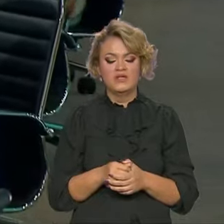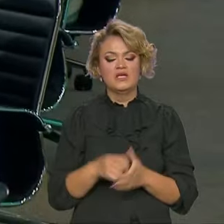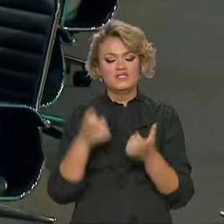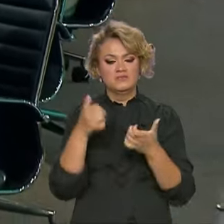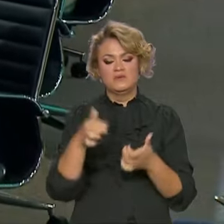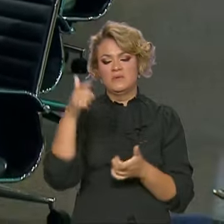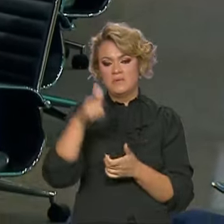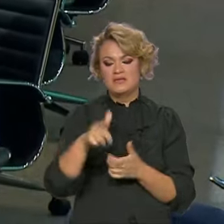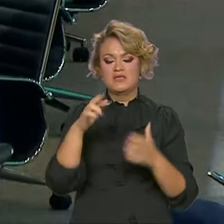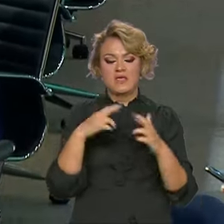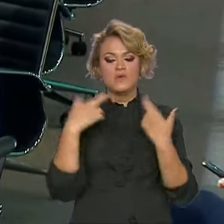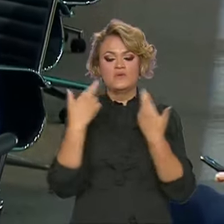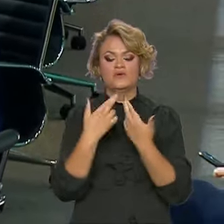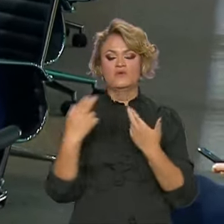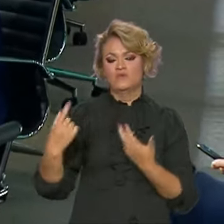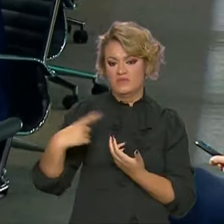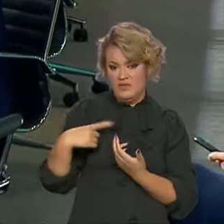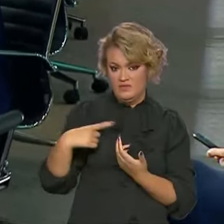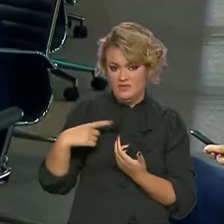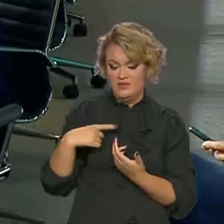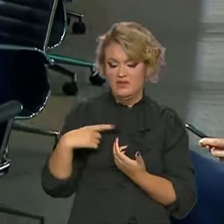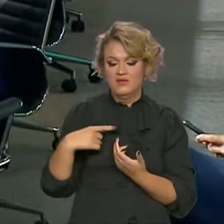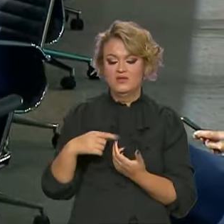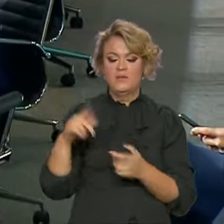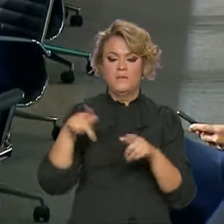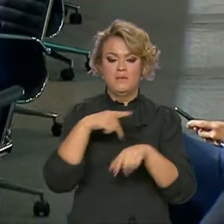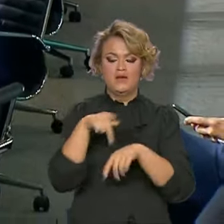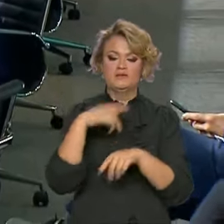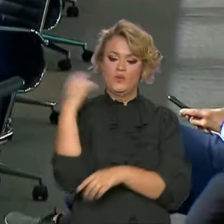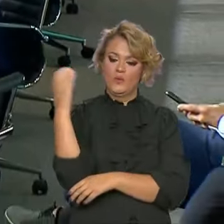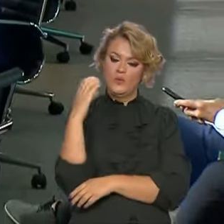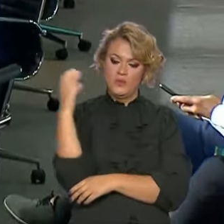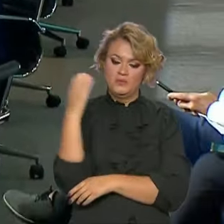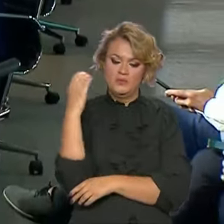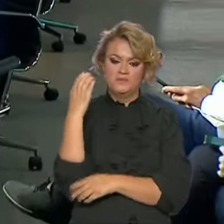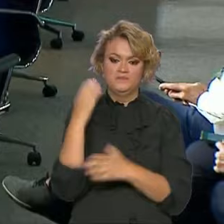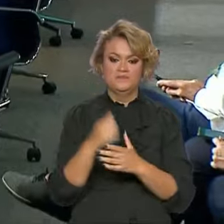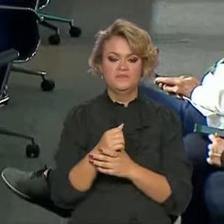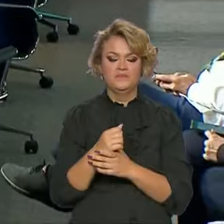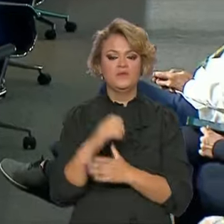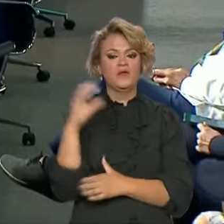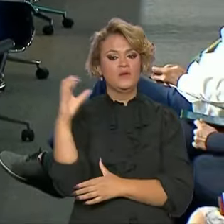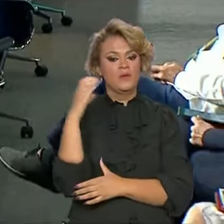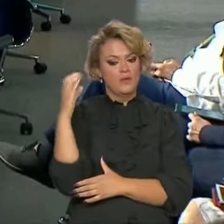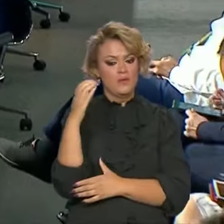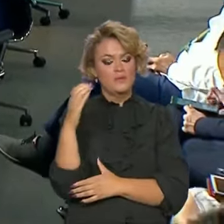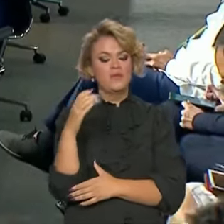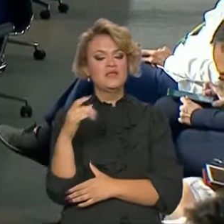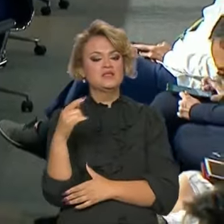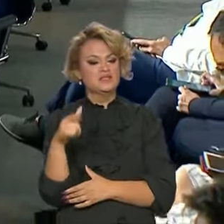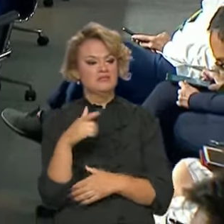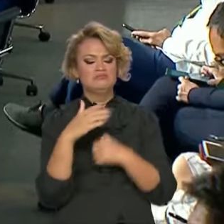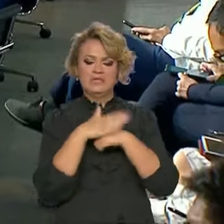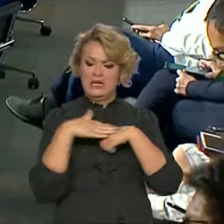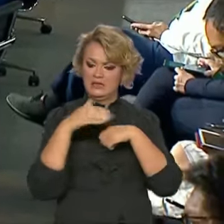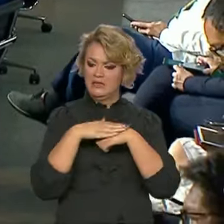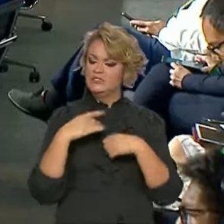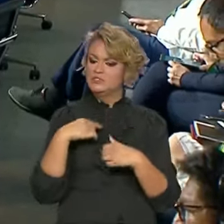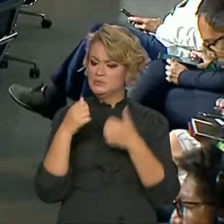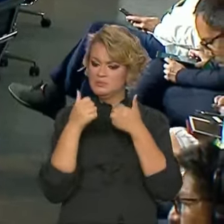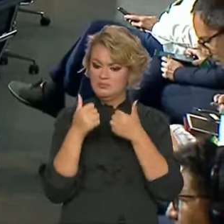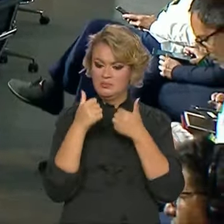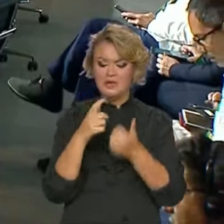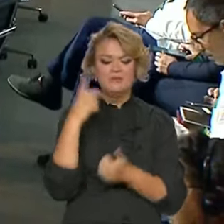Ressalto aqui a reunião que fizemos na Colômbia, onde fomos muito bem recebidos